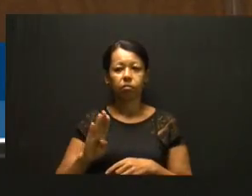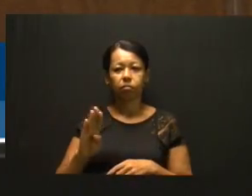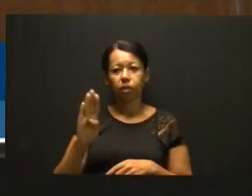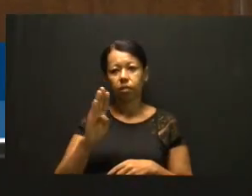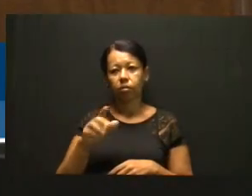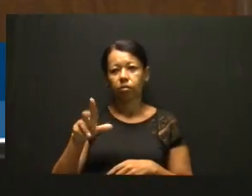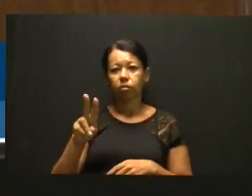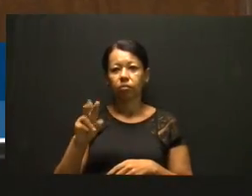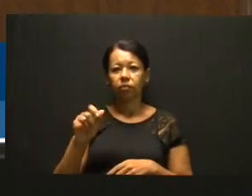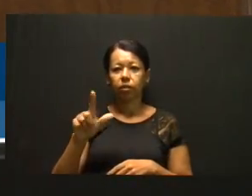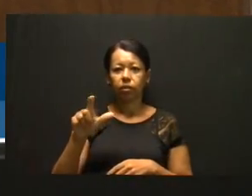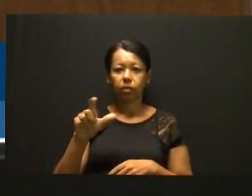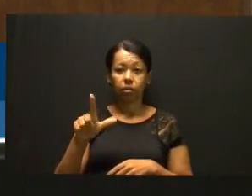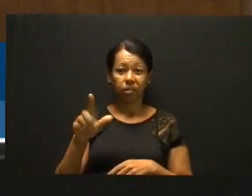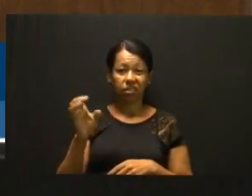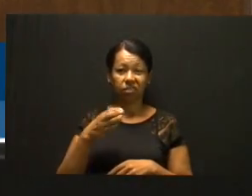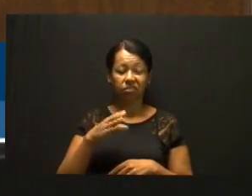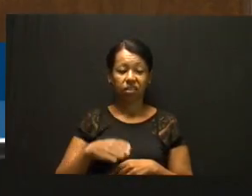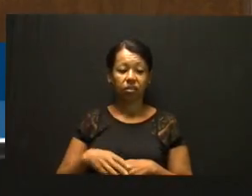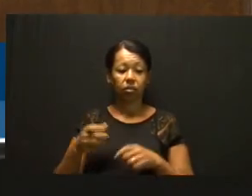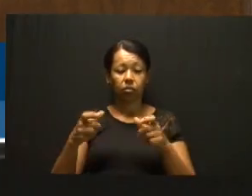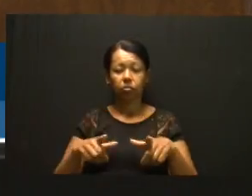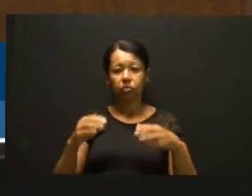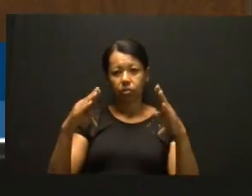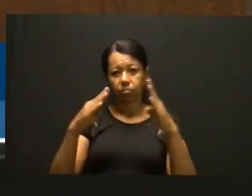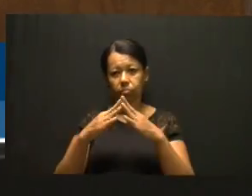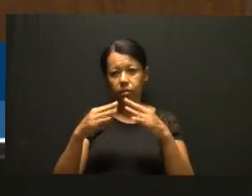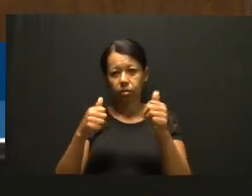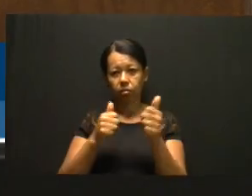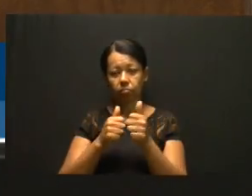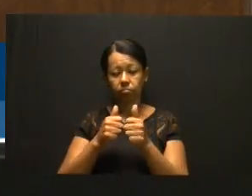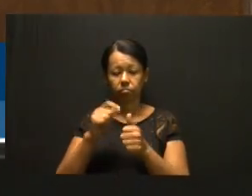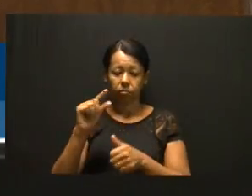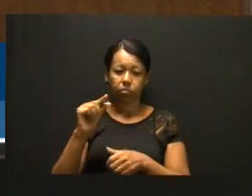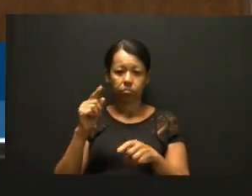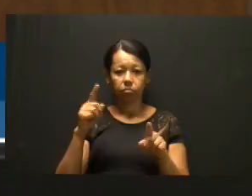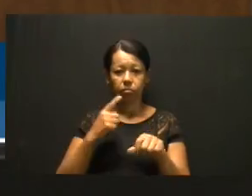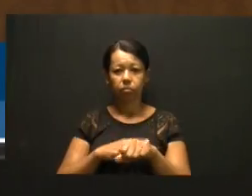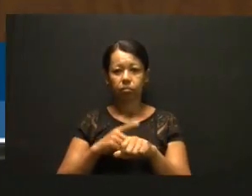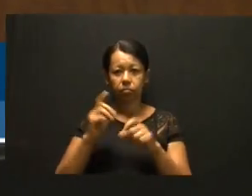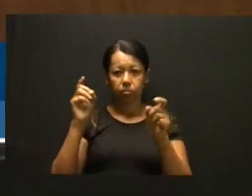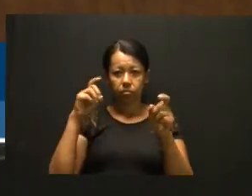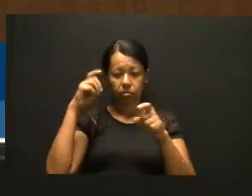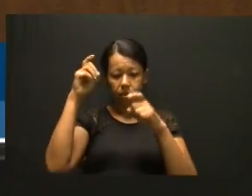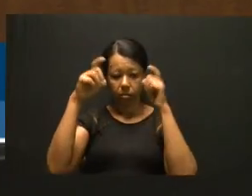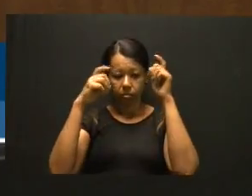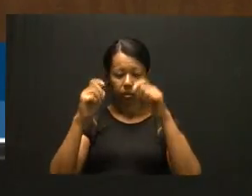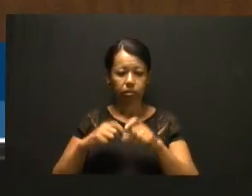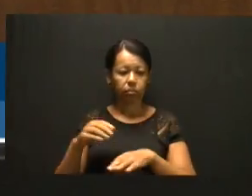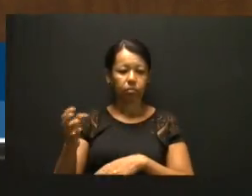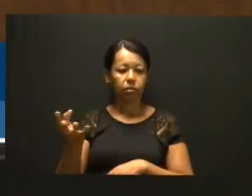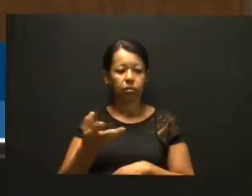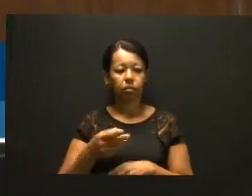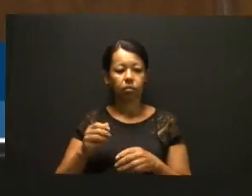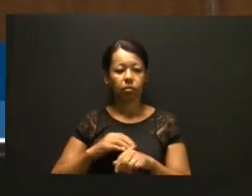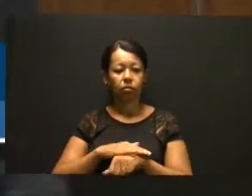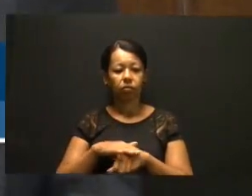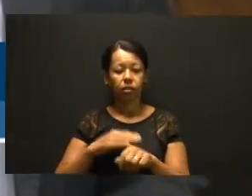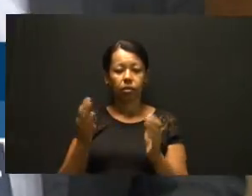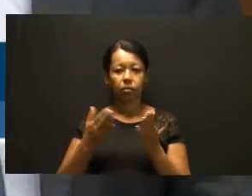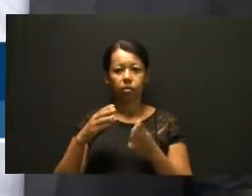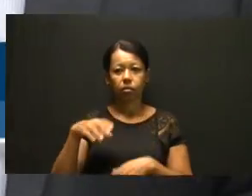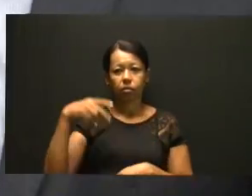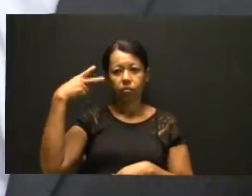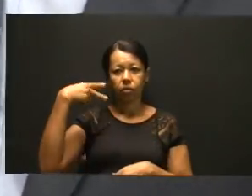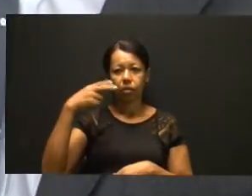Vale Verde, onde ele reside há pouco tempo. Enfim, há uma preocupação geral. E agora nós vamos conversar aqui com o vereador Sérgio